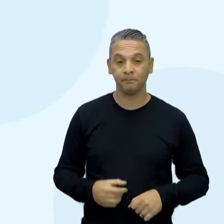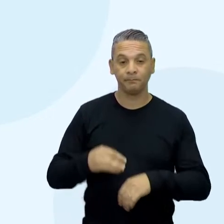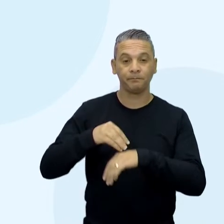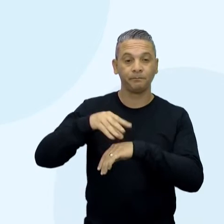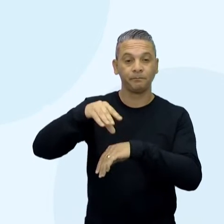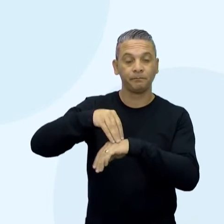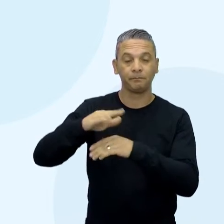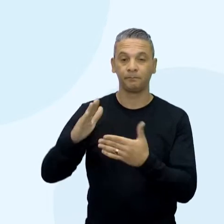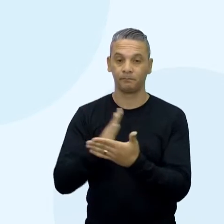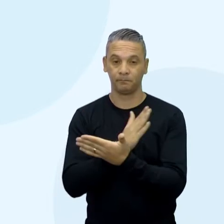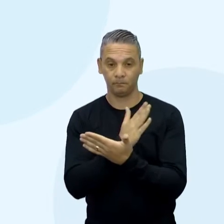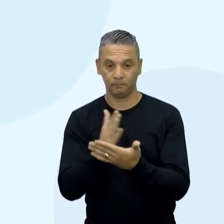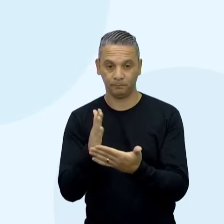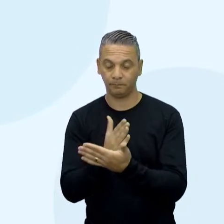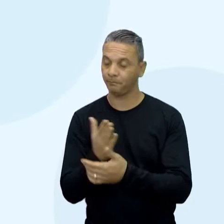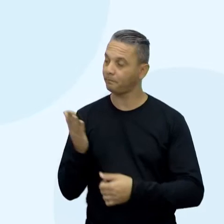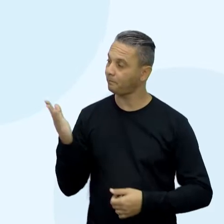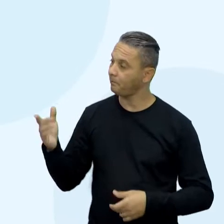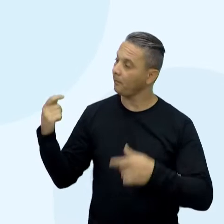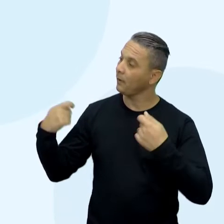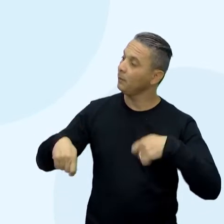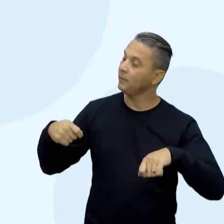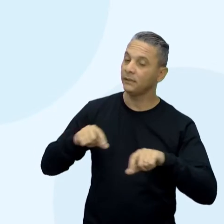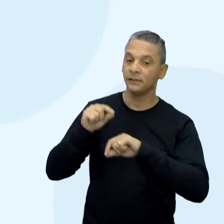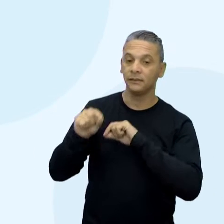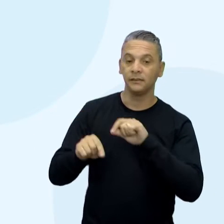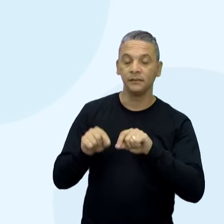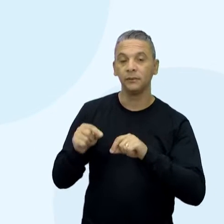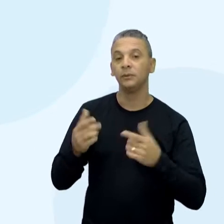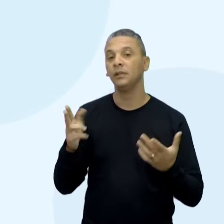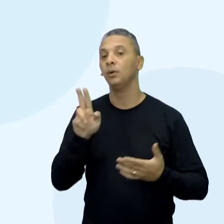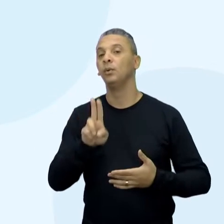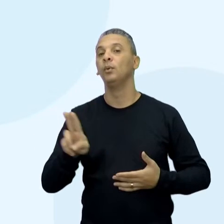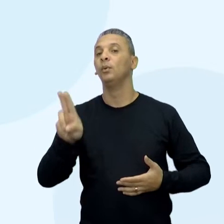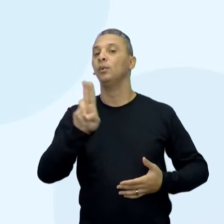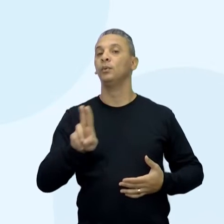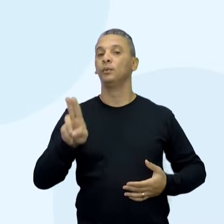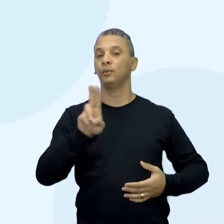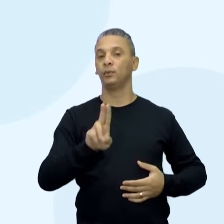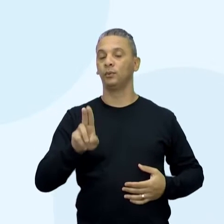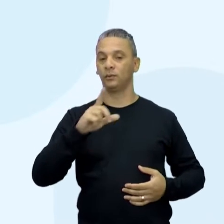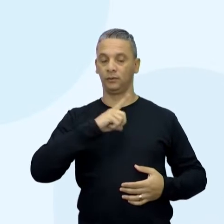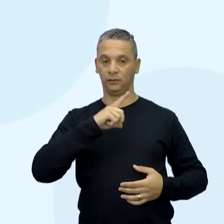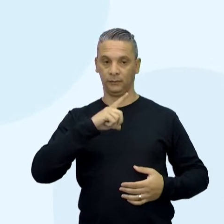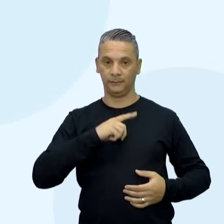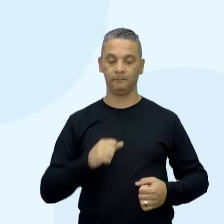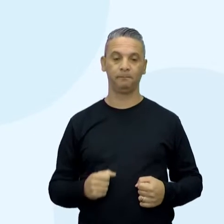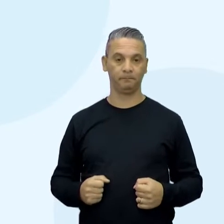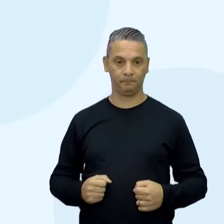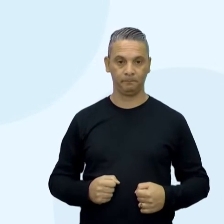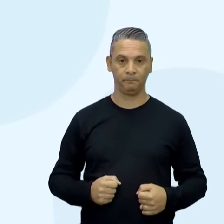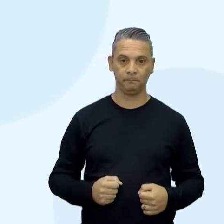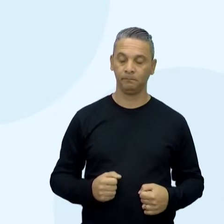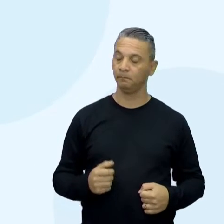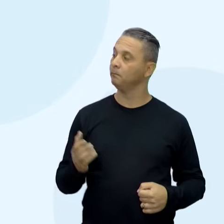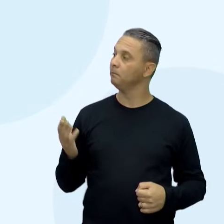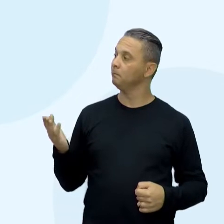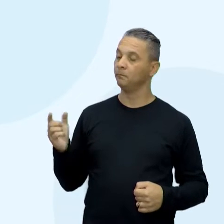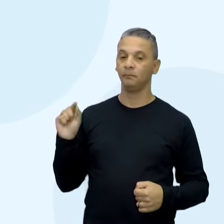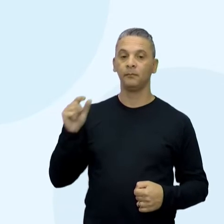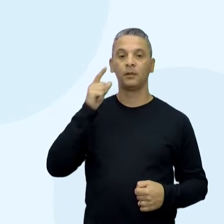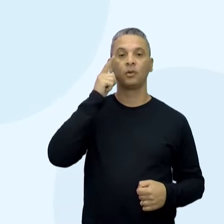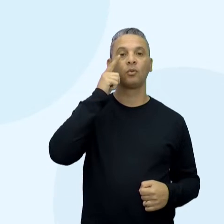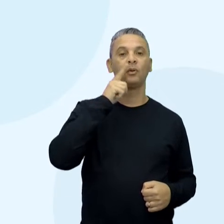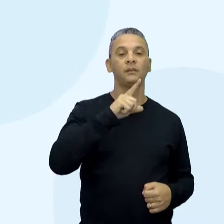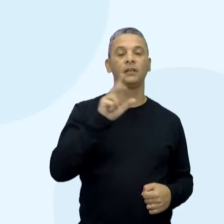para vocês algumas dicas, né? Você vai ter que escolher quais são os equipamentos necessários para fazer esse podcast. Normalmente você